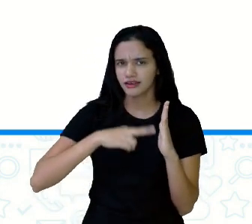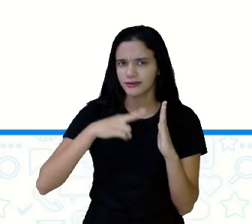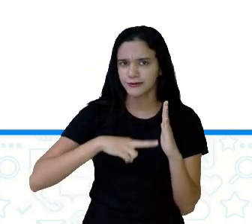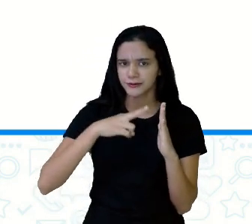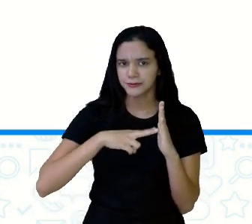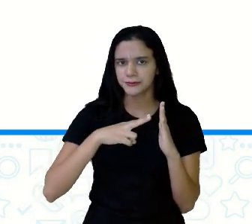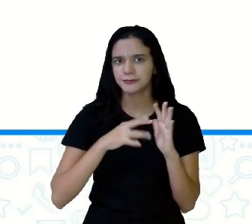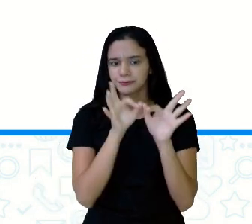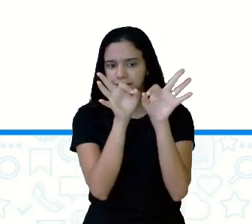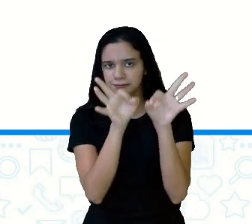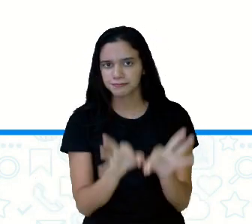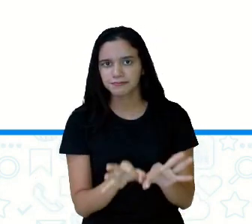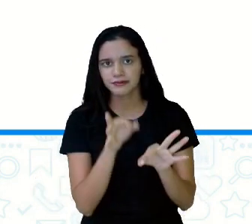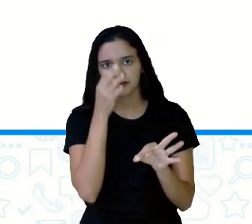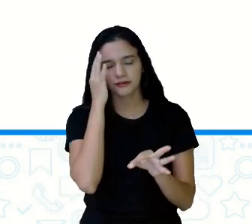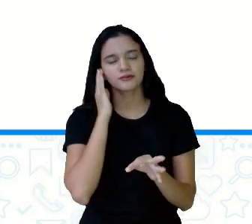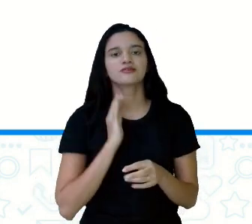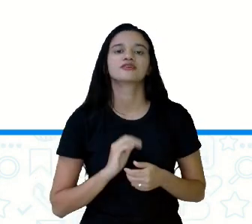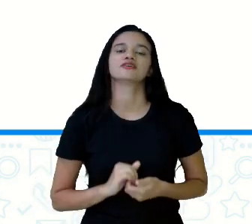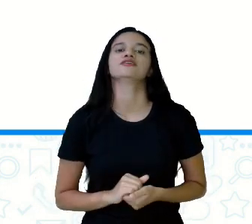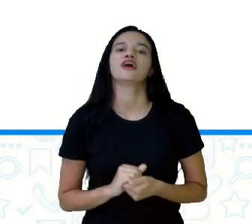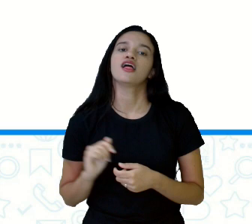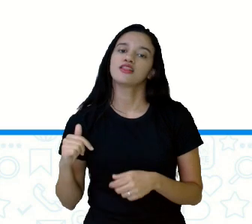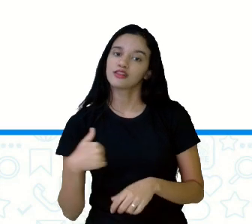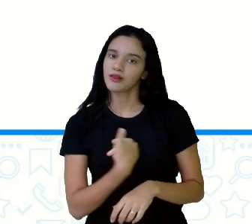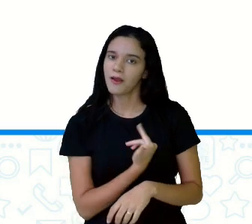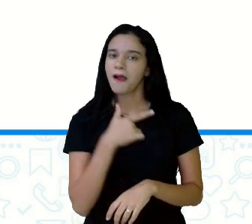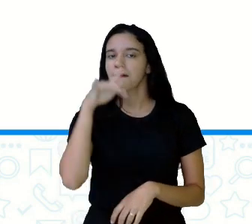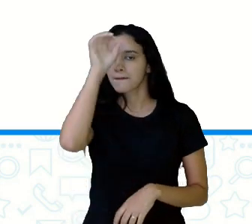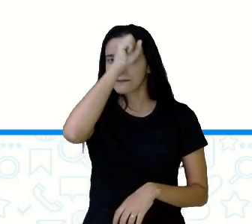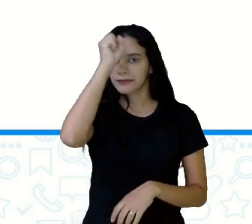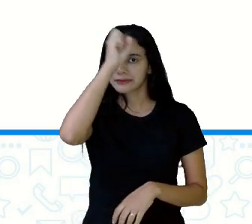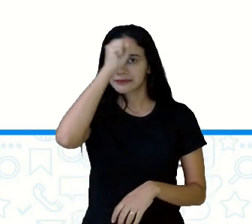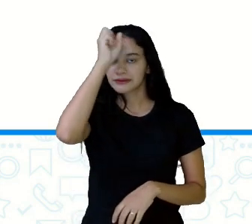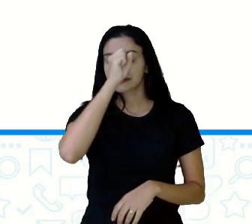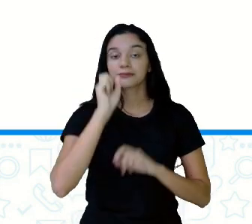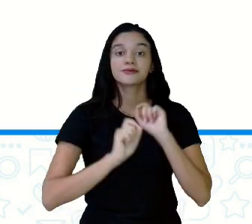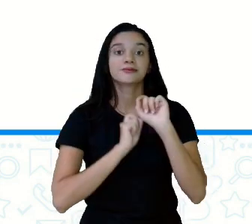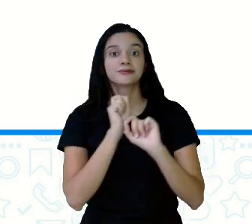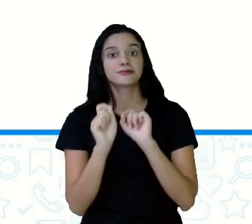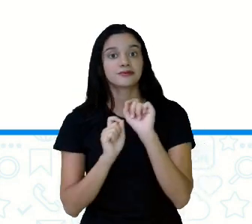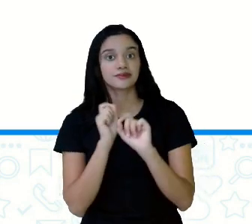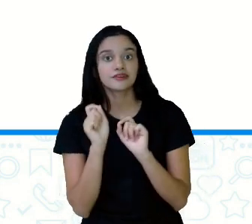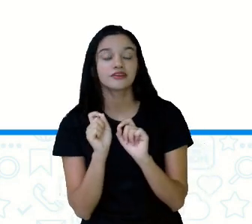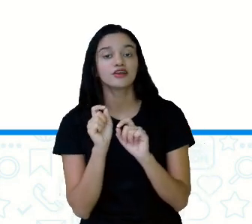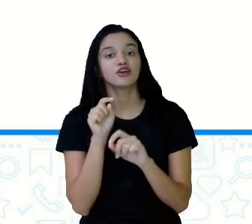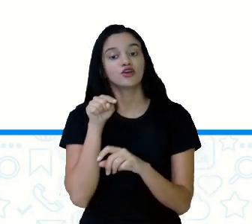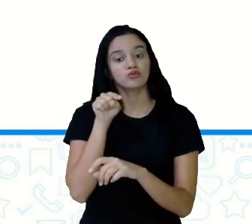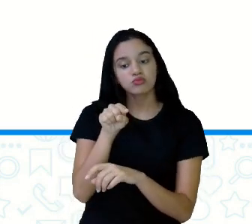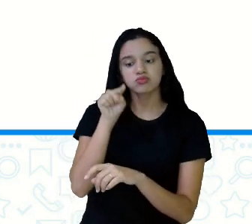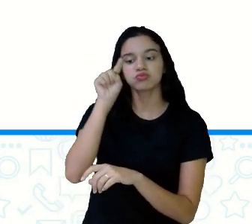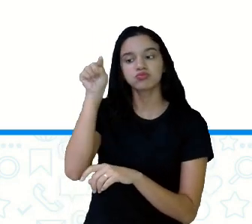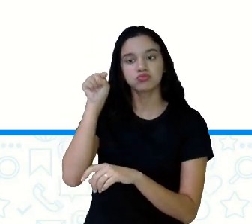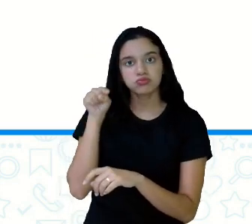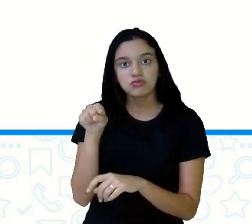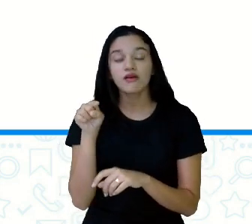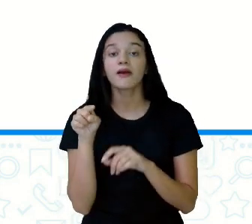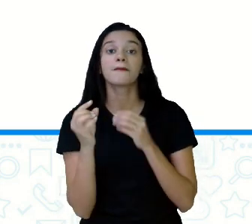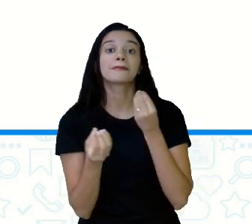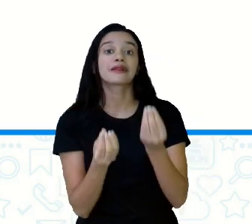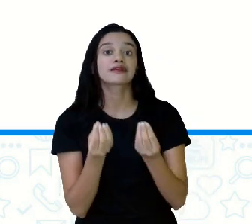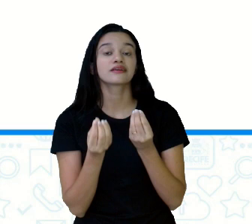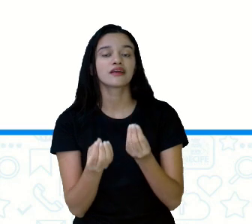eu li, com essa entonação? Nós já aprendemos aqui, não é? Que os sinais de pontuação, eles servem para